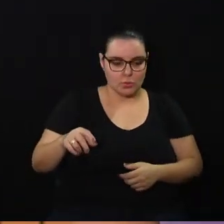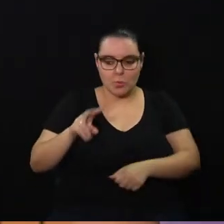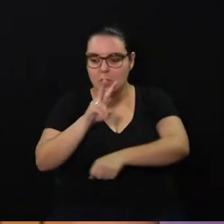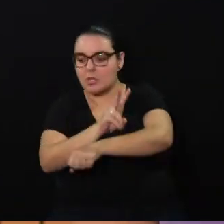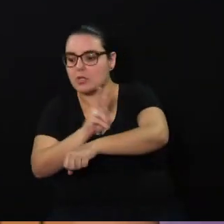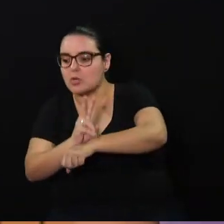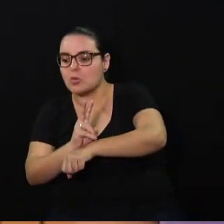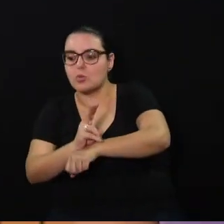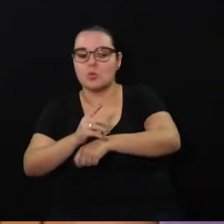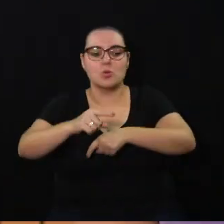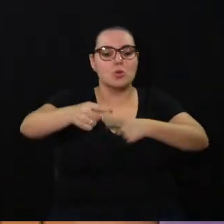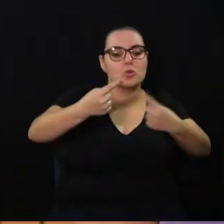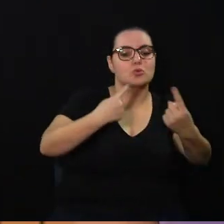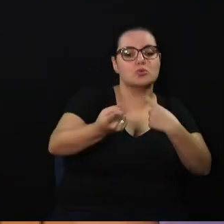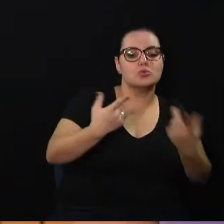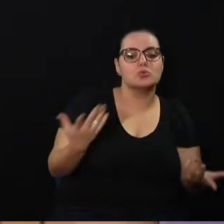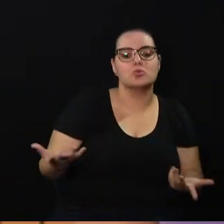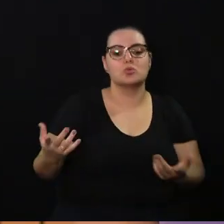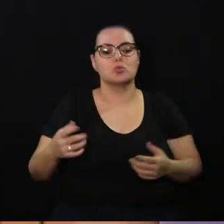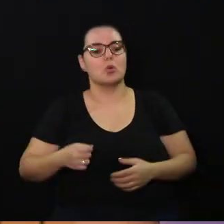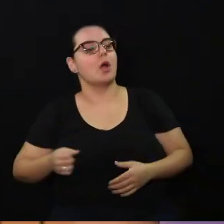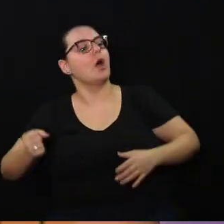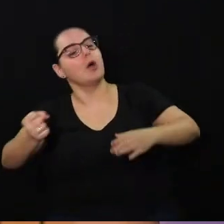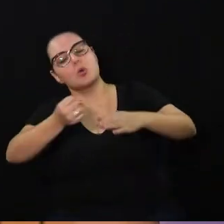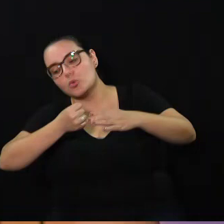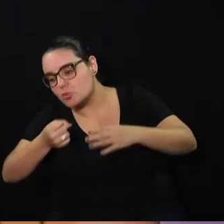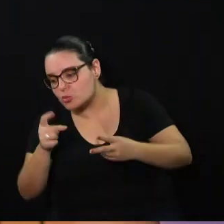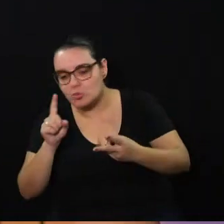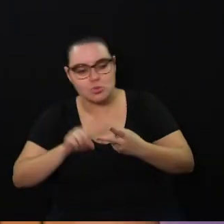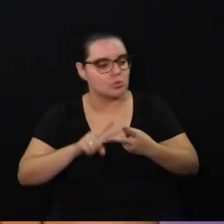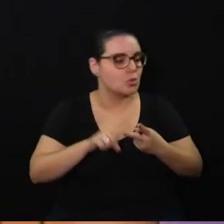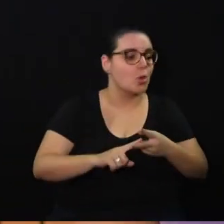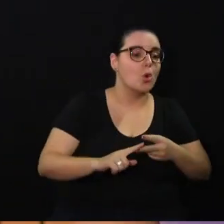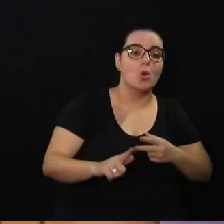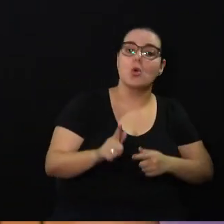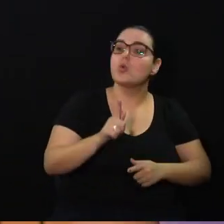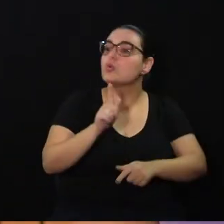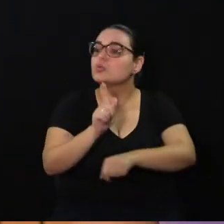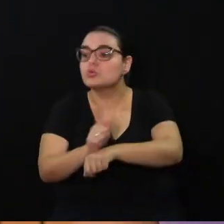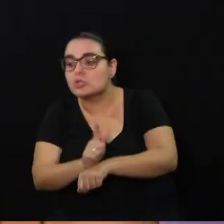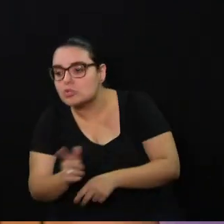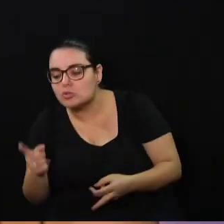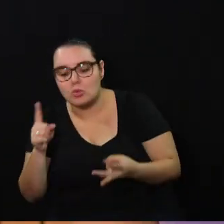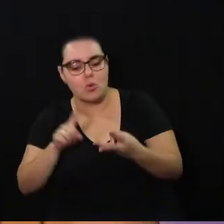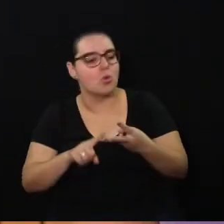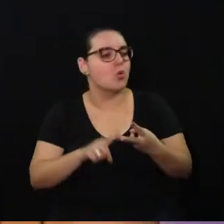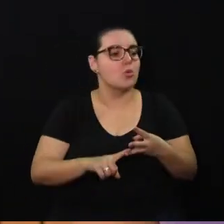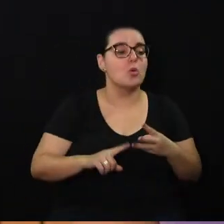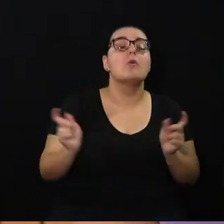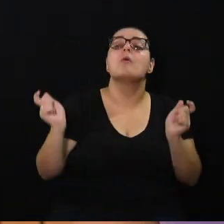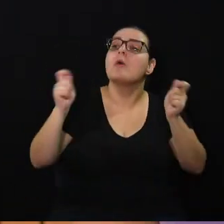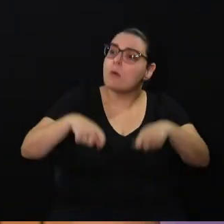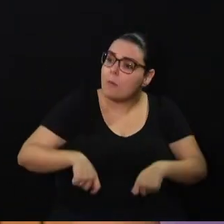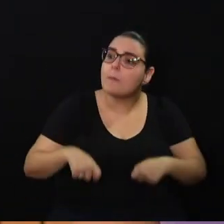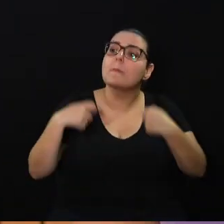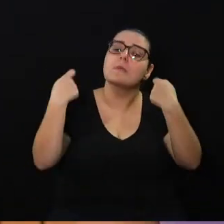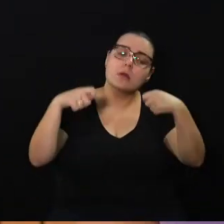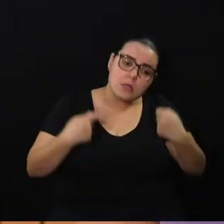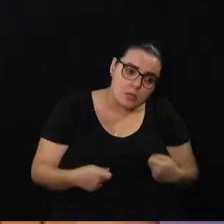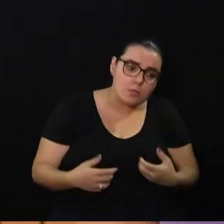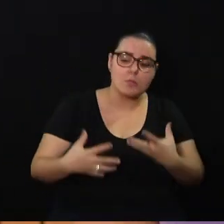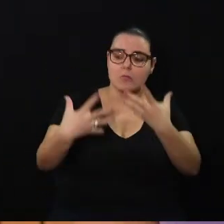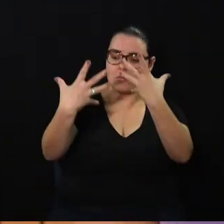aquela a cozinheira merendeira os gestores então essa capacitação também é necessária pra gente